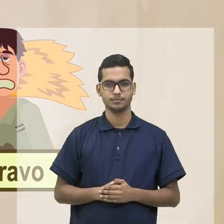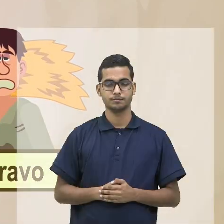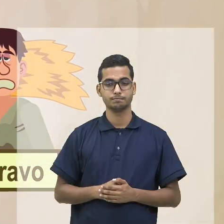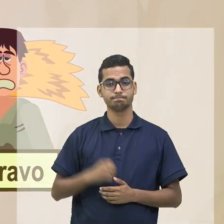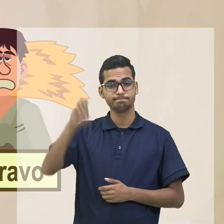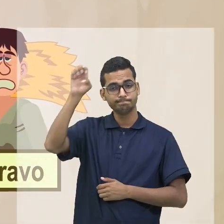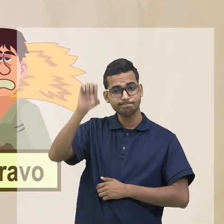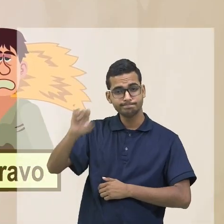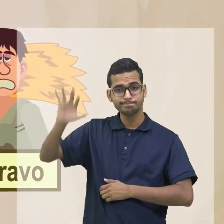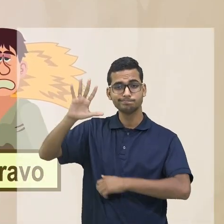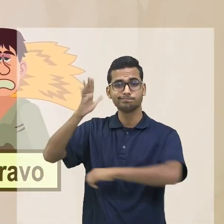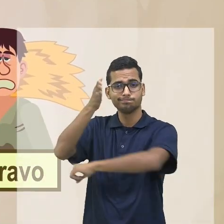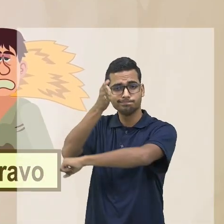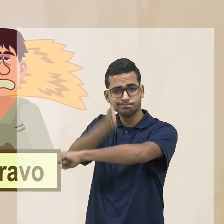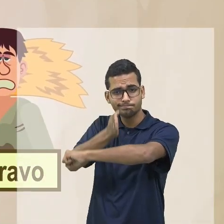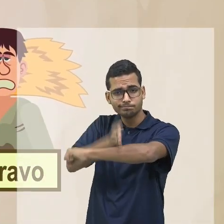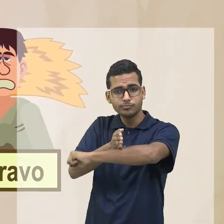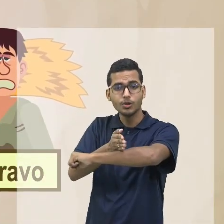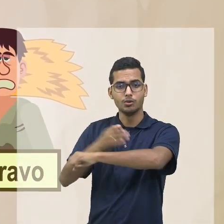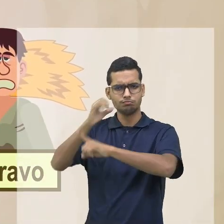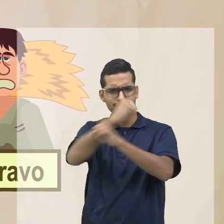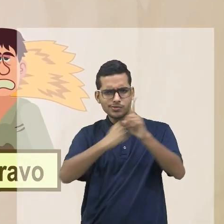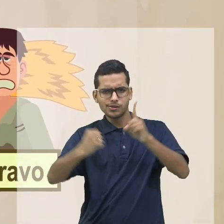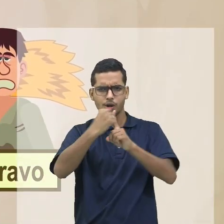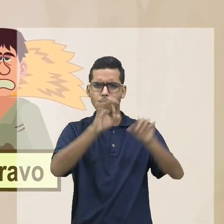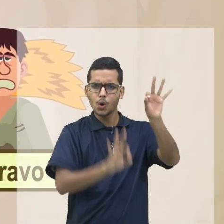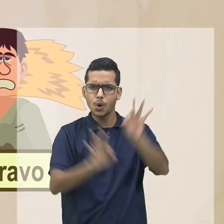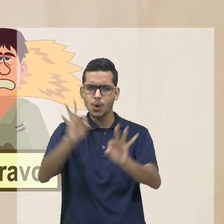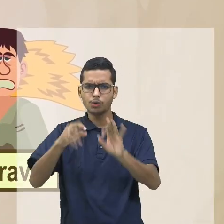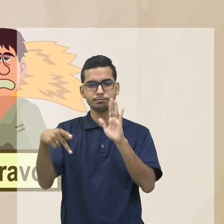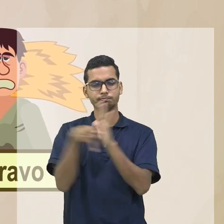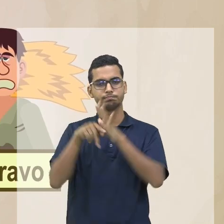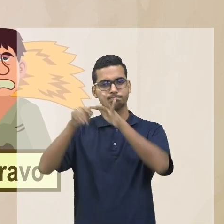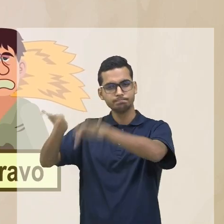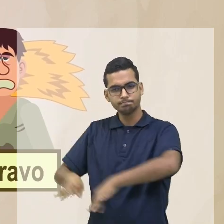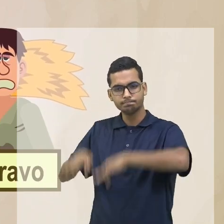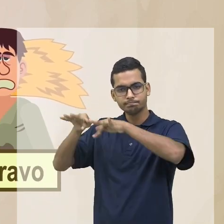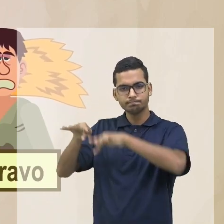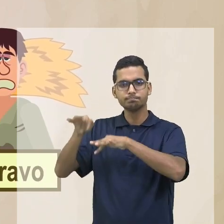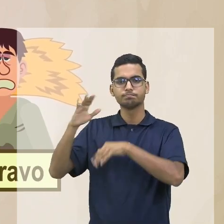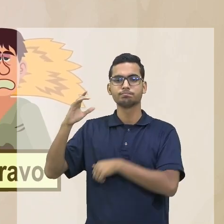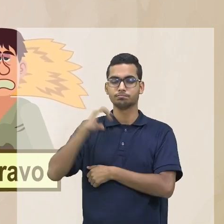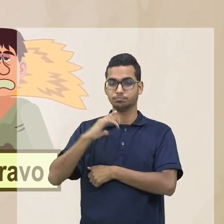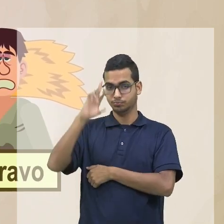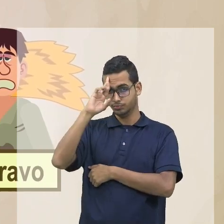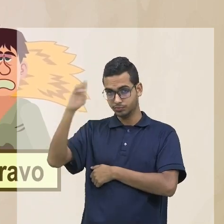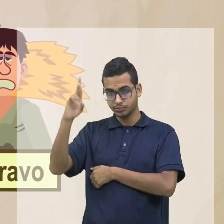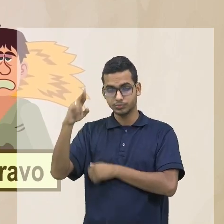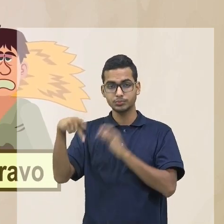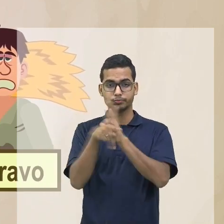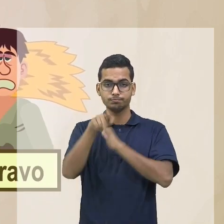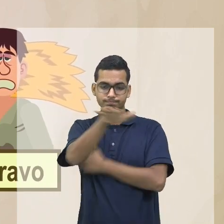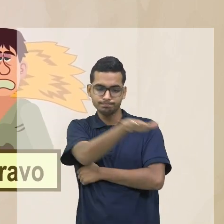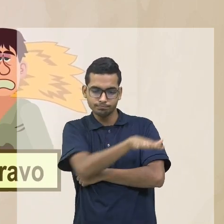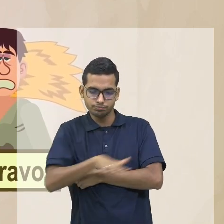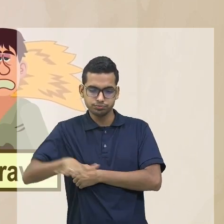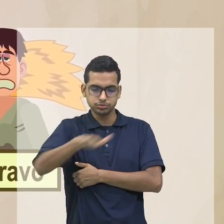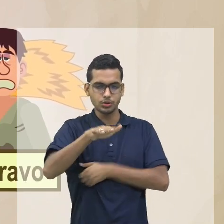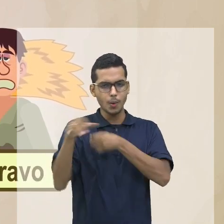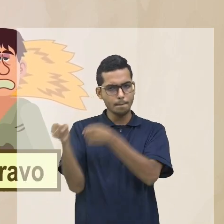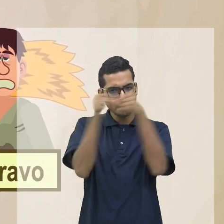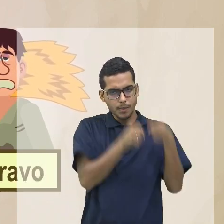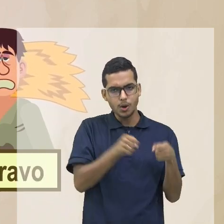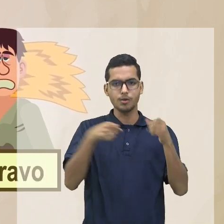Europa medieval, a sociedade era estruturada em feudos, uma complexa rede de terras e poder que